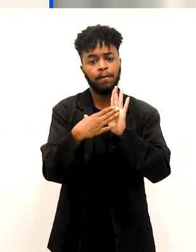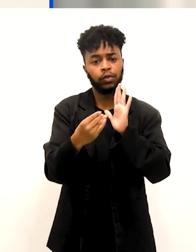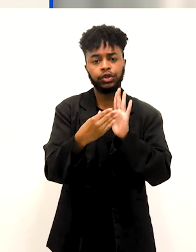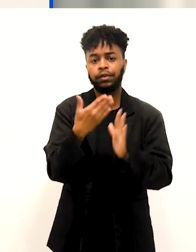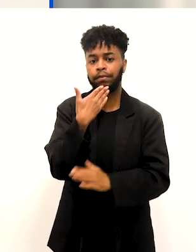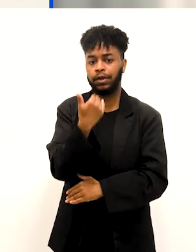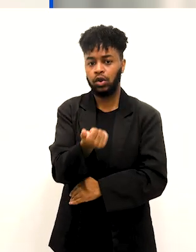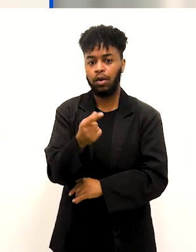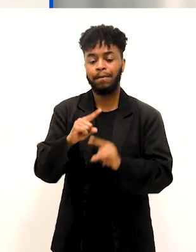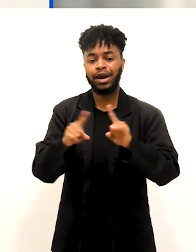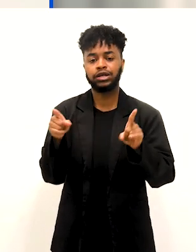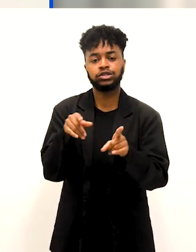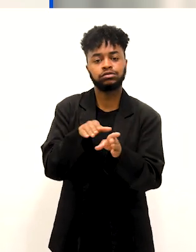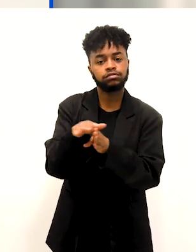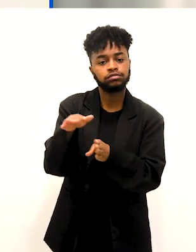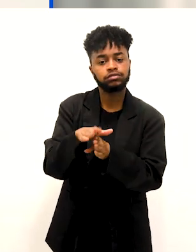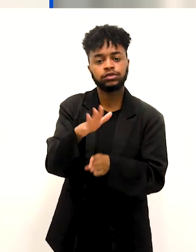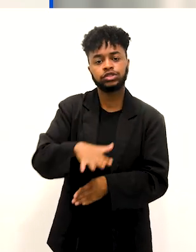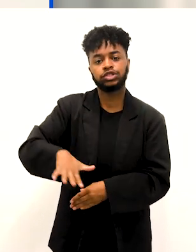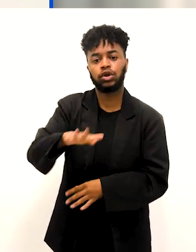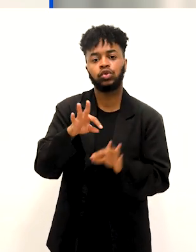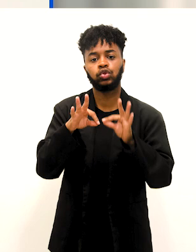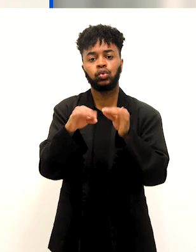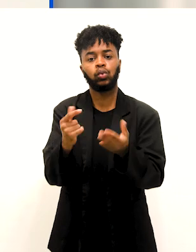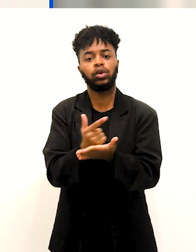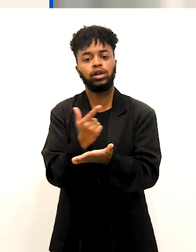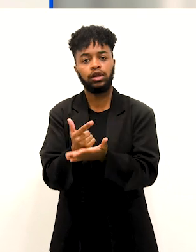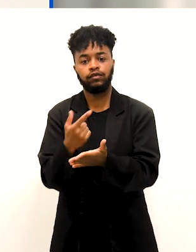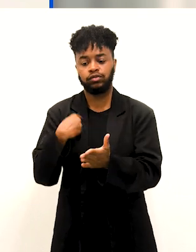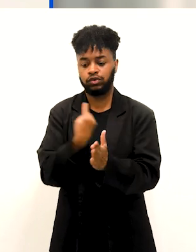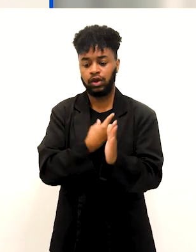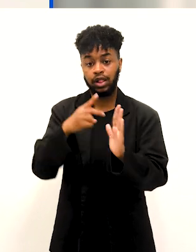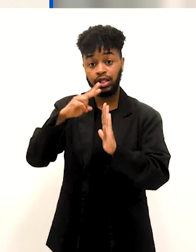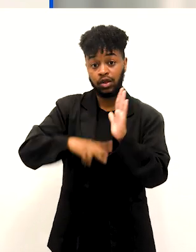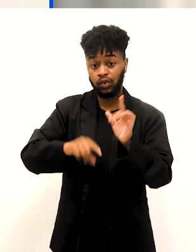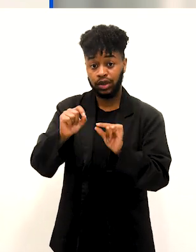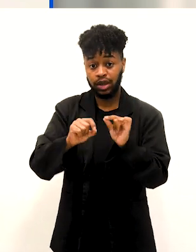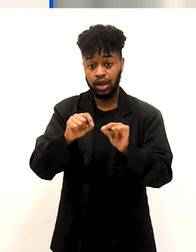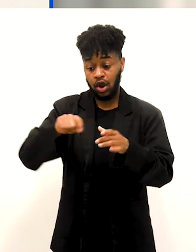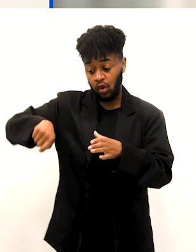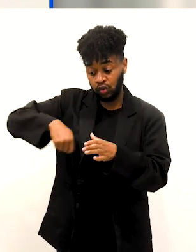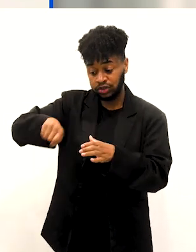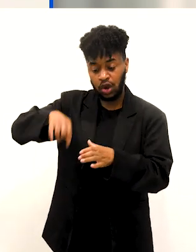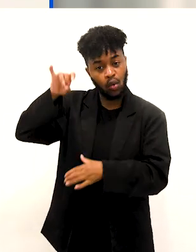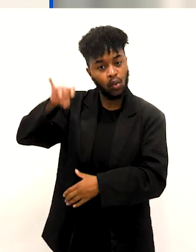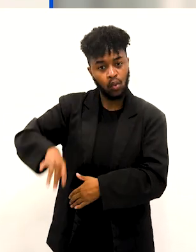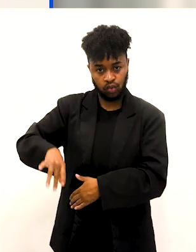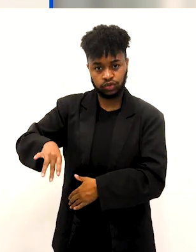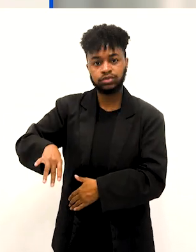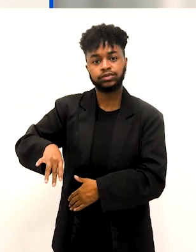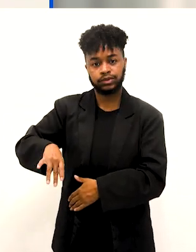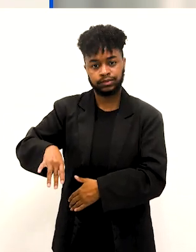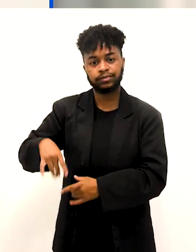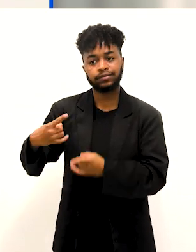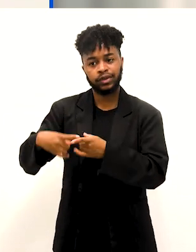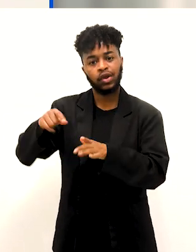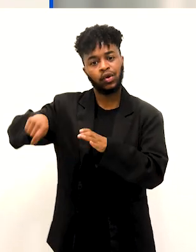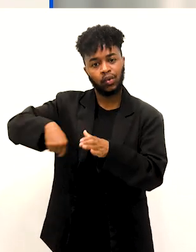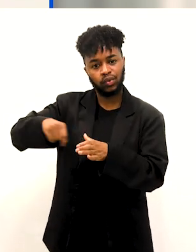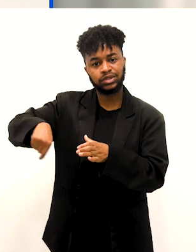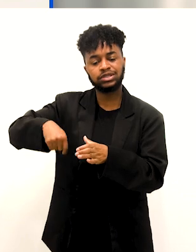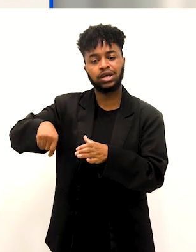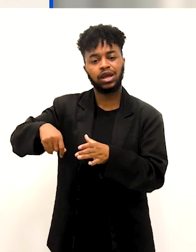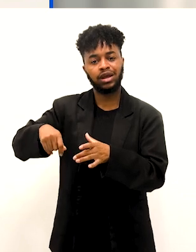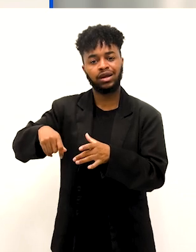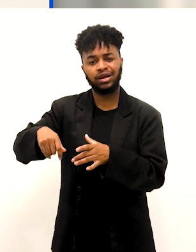a recomendação geral de todos os livros, todos os estudos que a gente tem lido é que deixa a cozinha por último. A cozinha